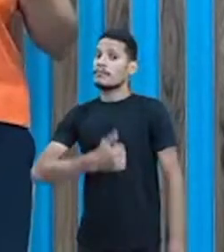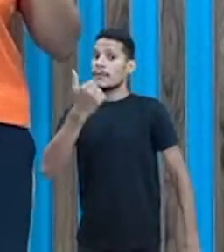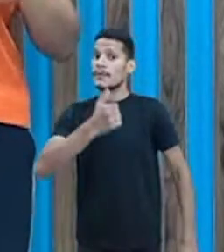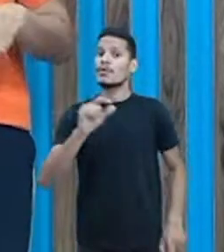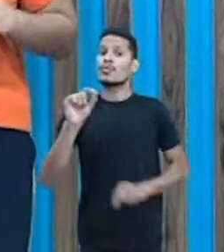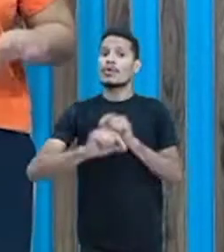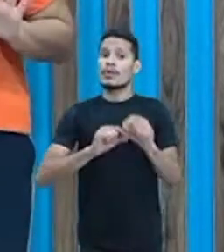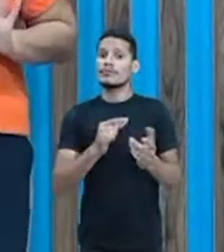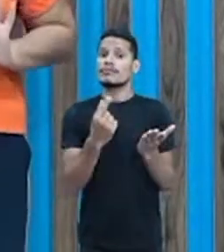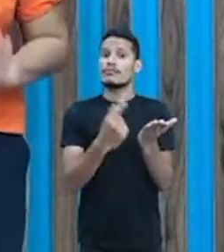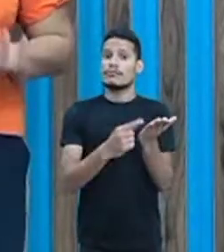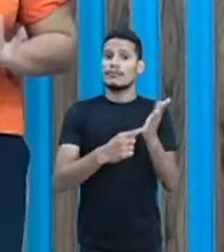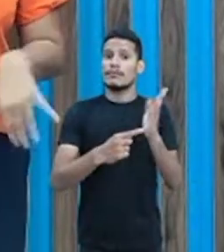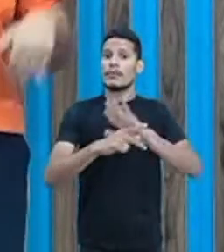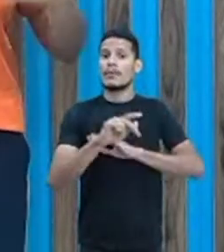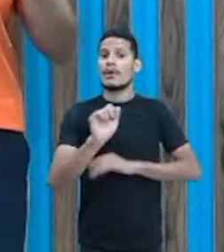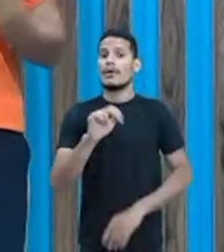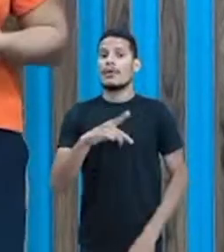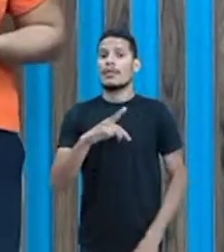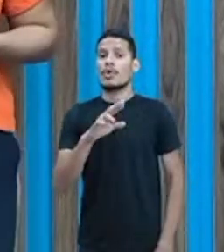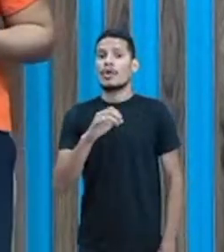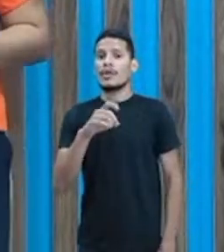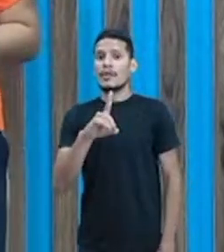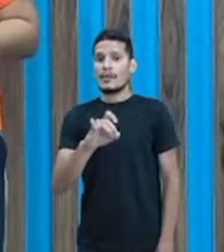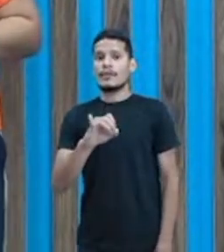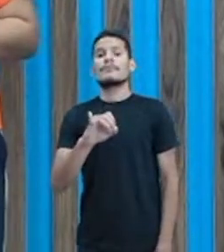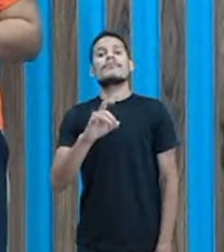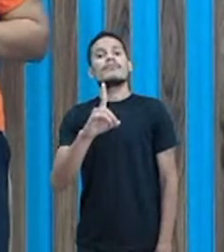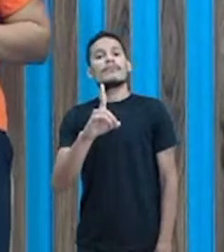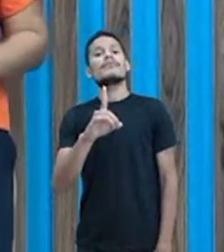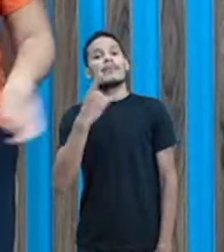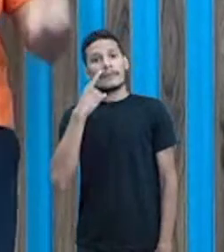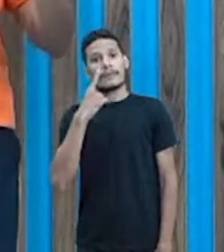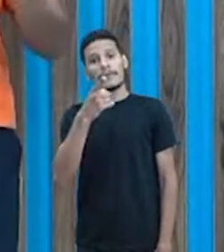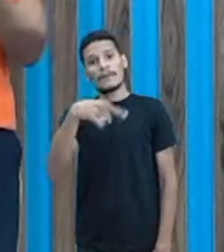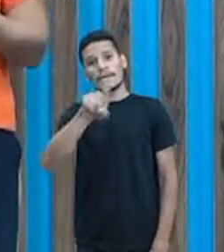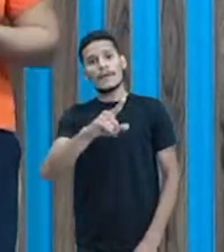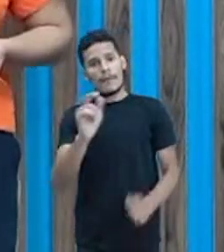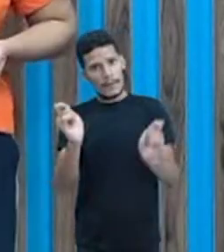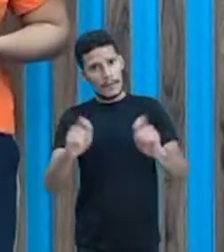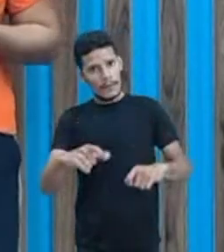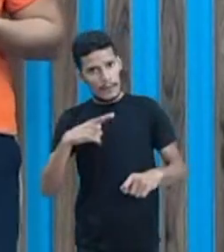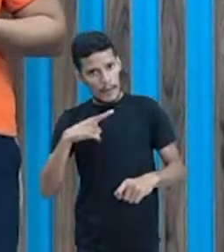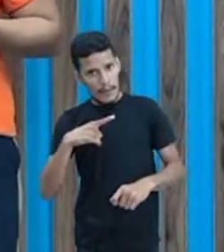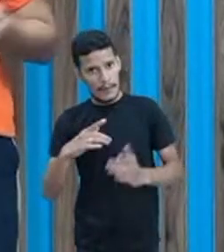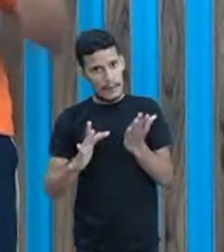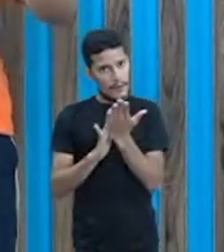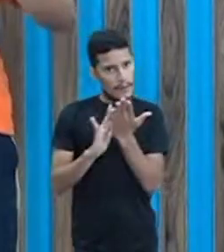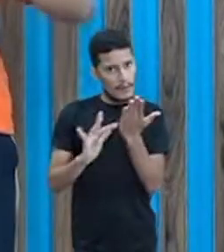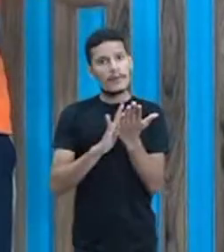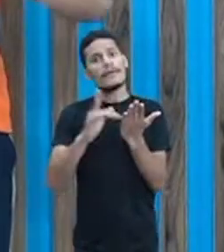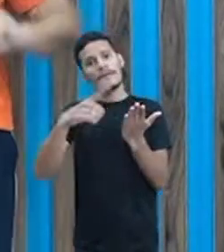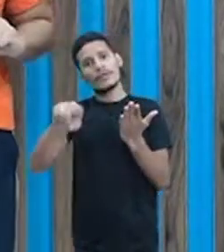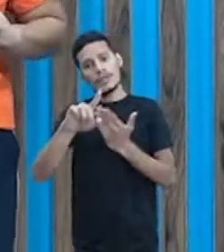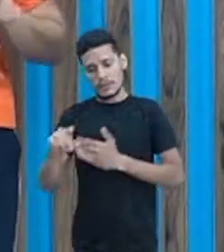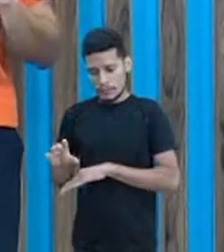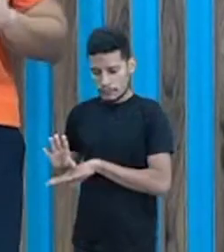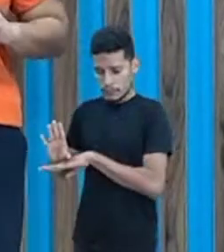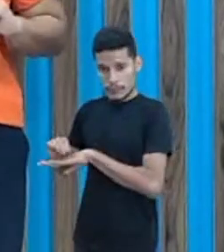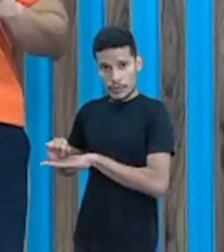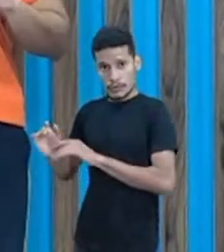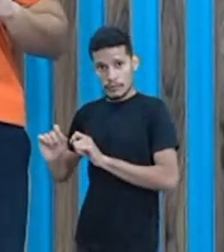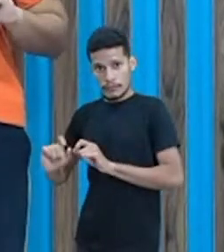Code para os aparelhos Android. Então, se você tem um aparelho Android, abra o seu leitor de QR Code e aponte para a